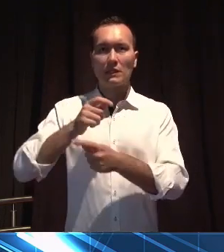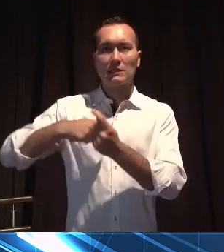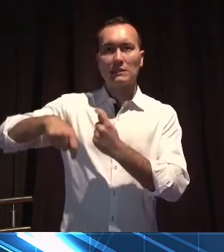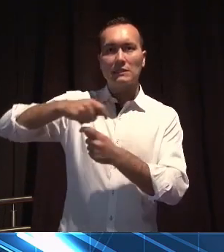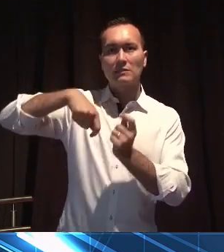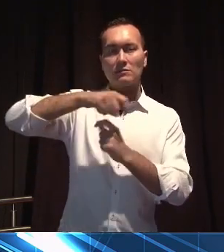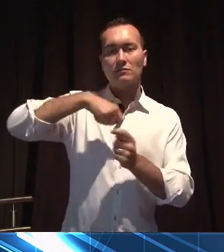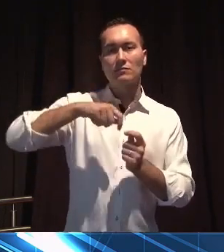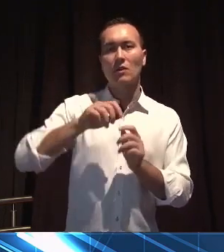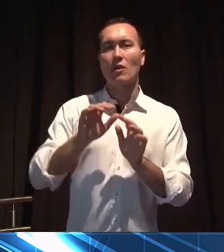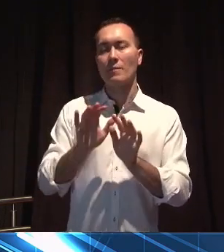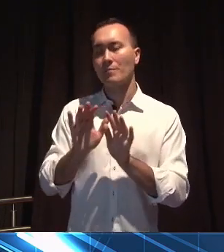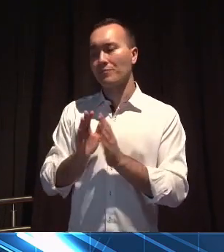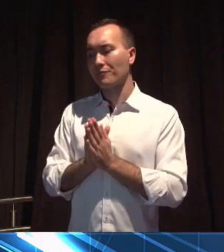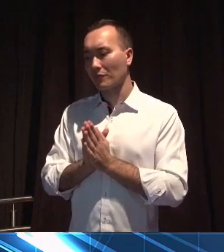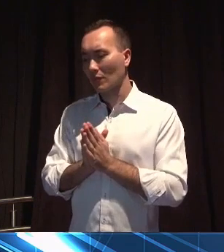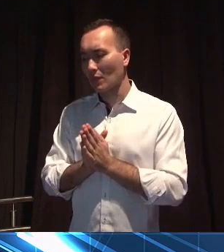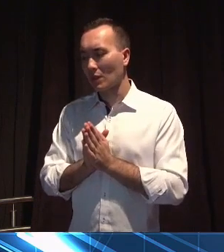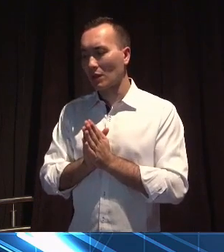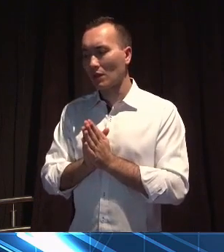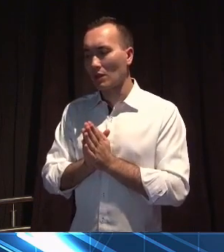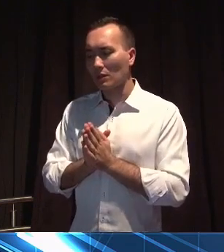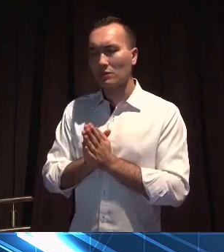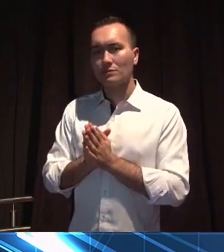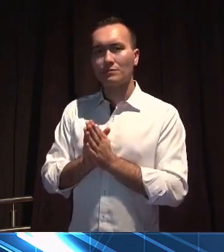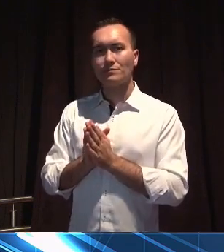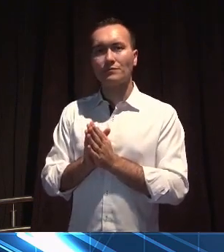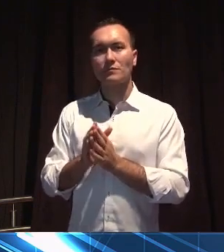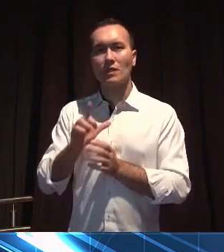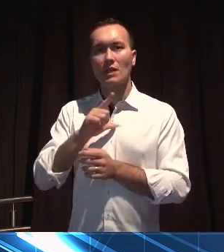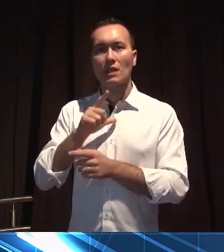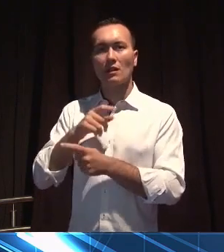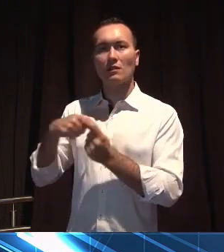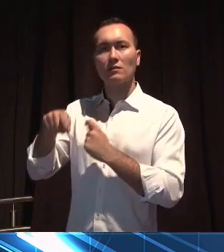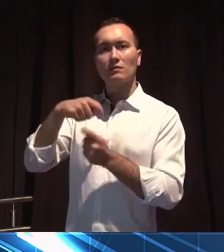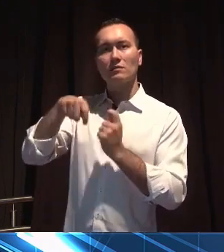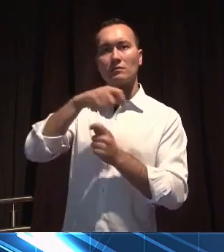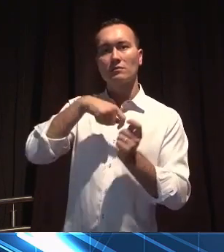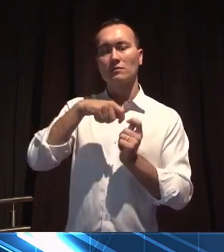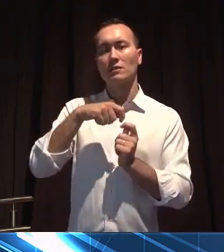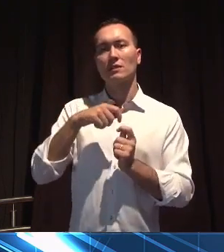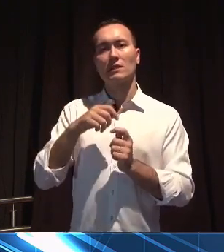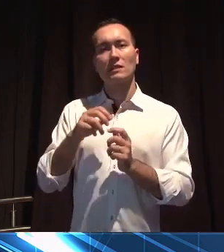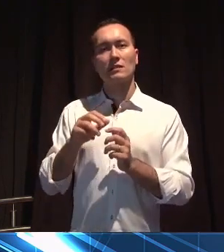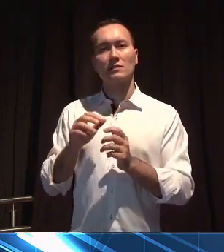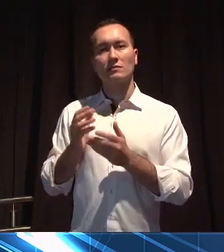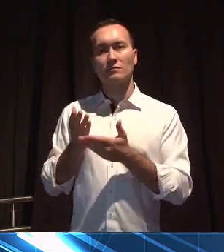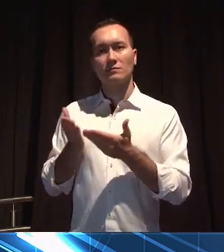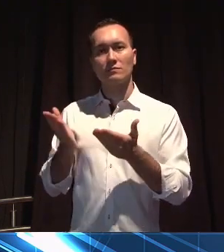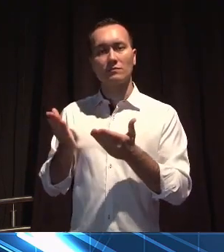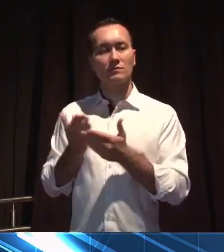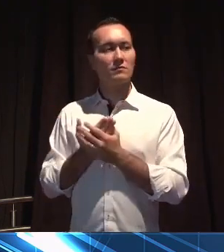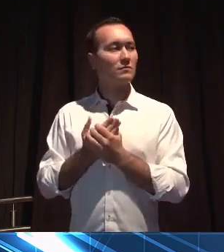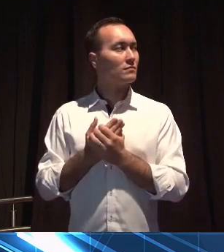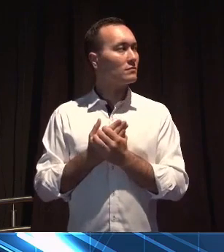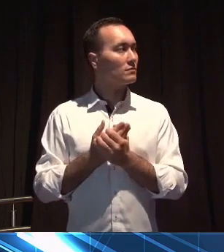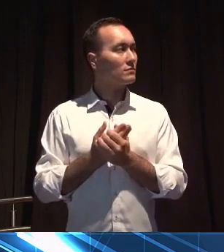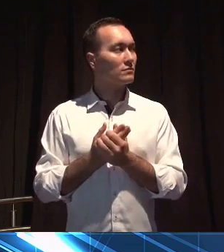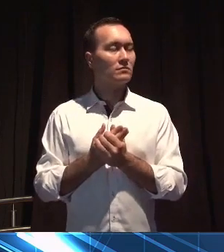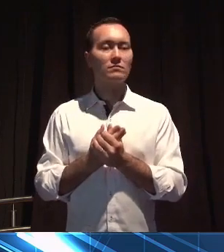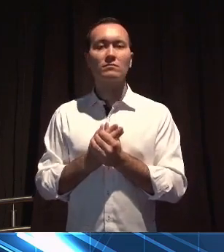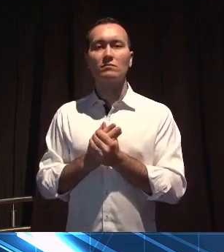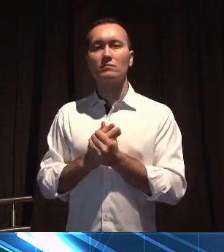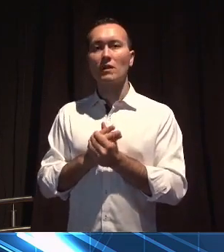aquela definição alto nível é negócio e o i né interface com o usuário é baixo nível é detalhe de implementação baixa o nível